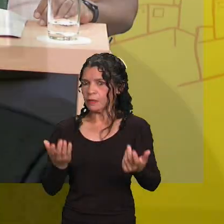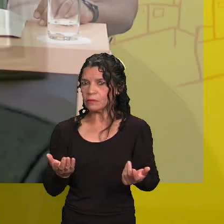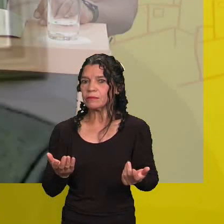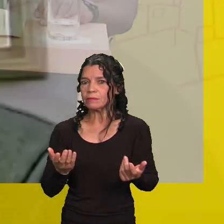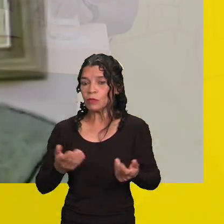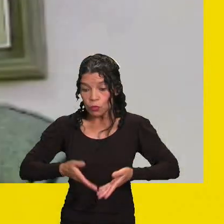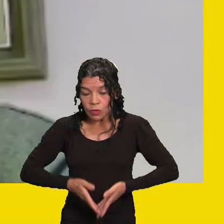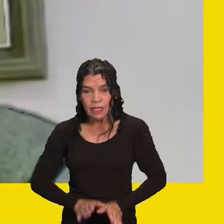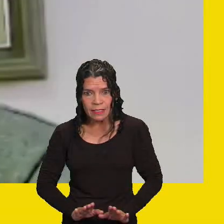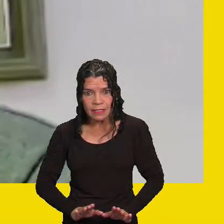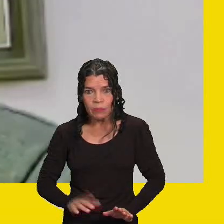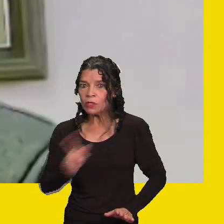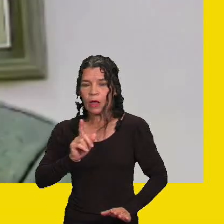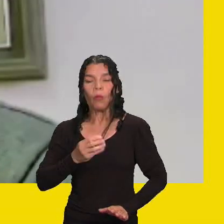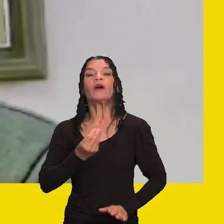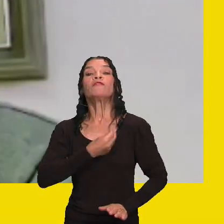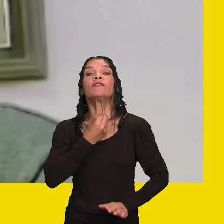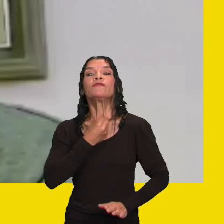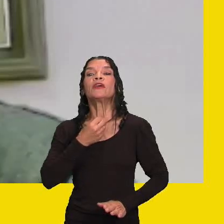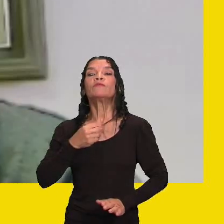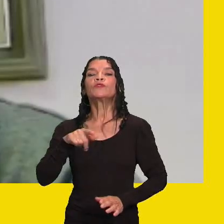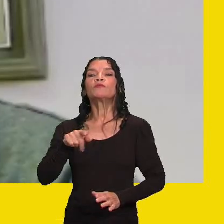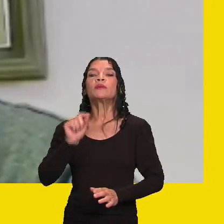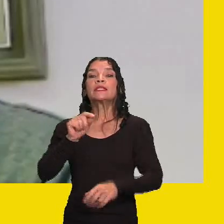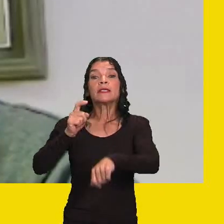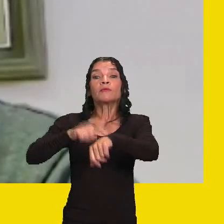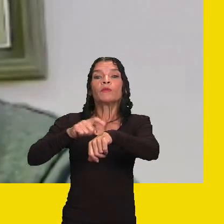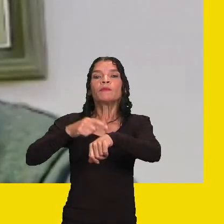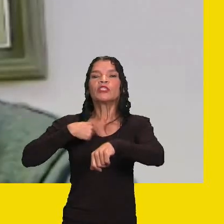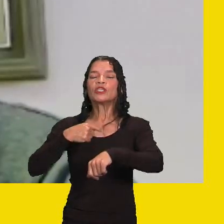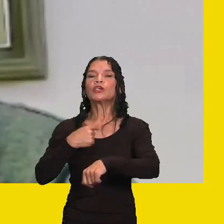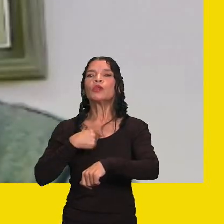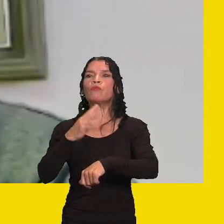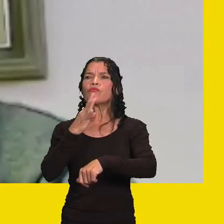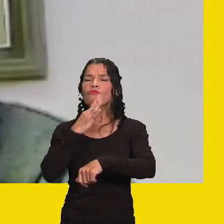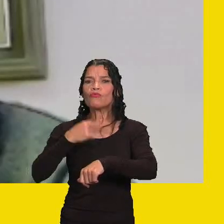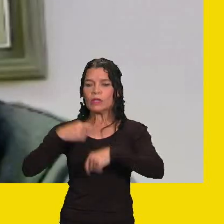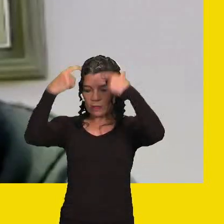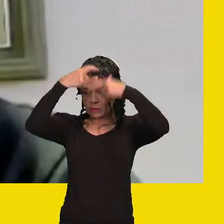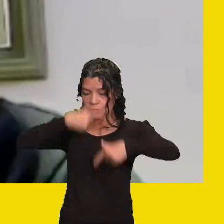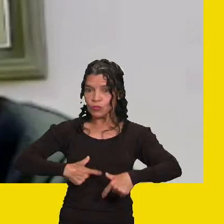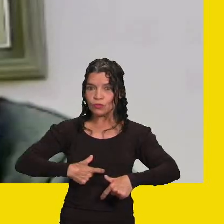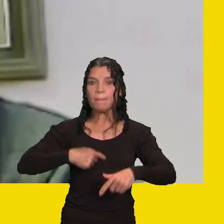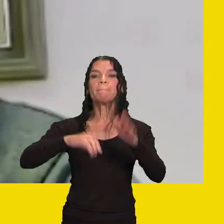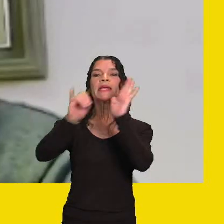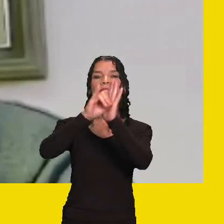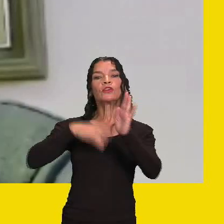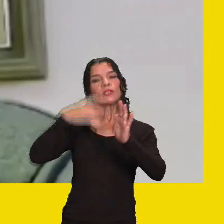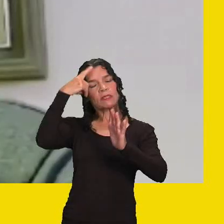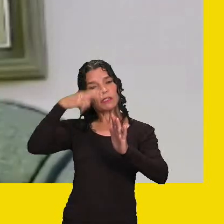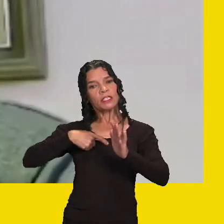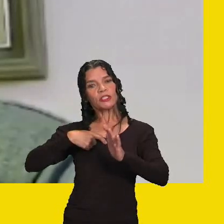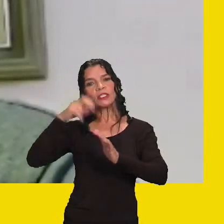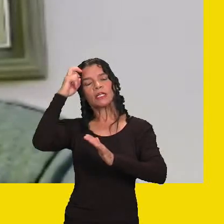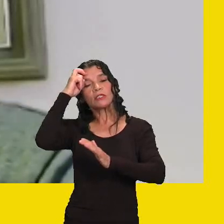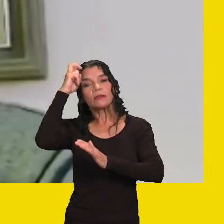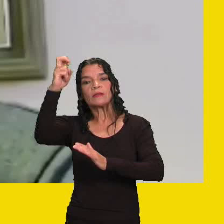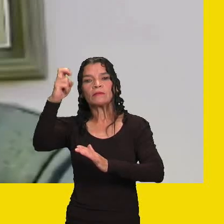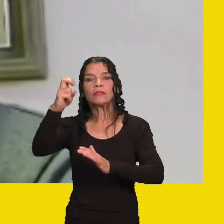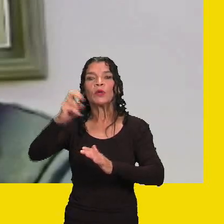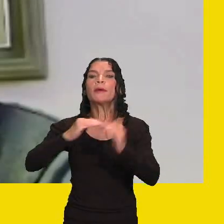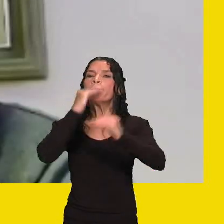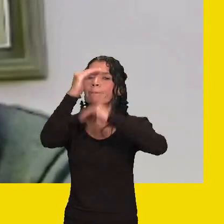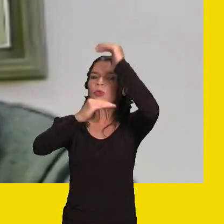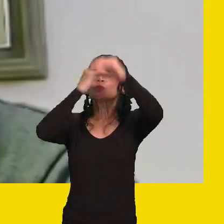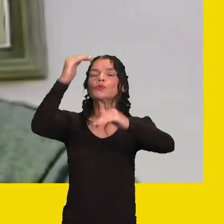gente nasce, mas a gente vive a partir do momento que eu me reconheço, e esses indivíduos se reconhecem enquanto produtores de